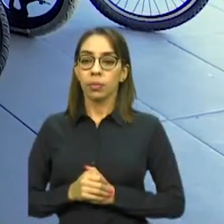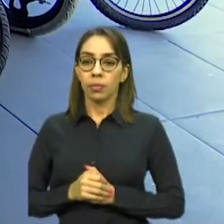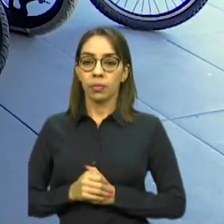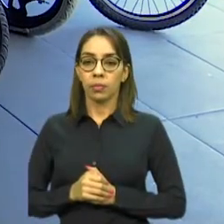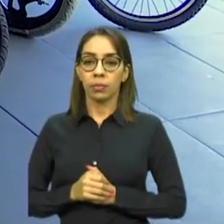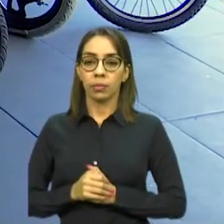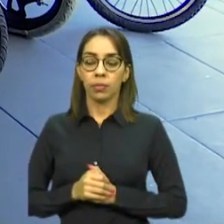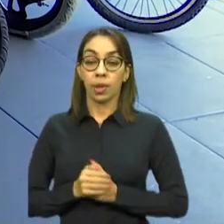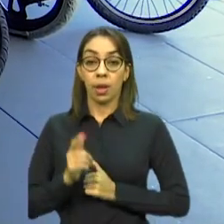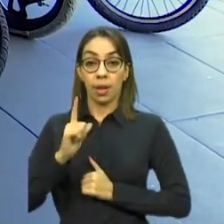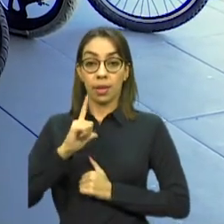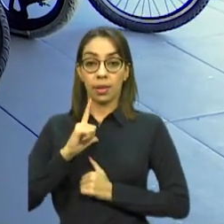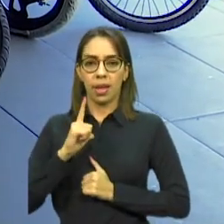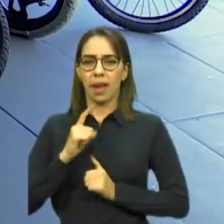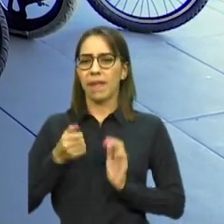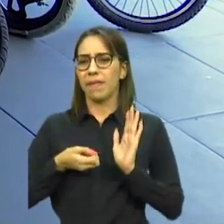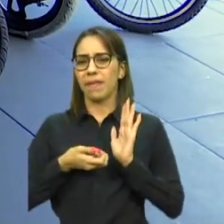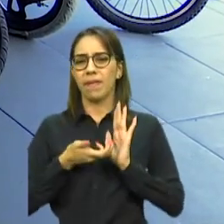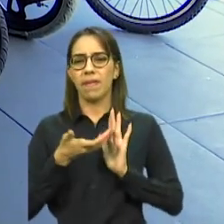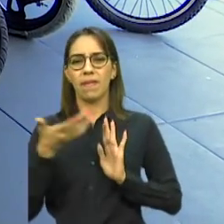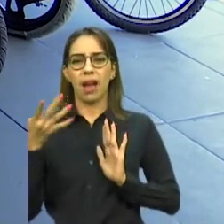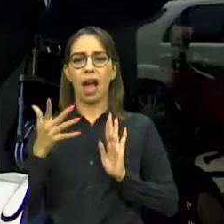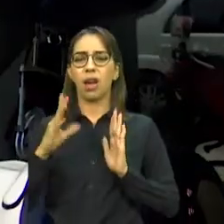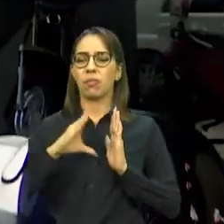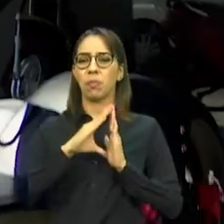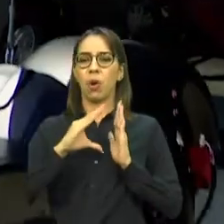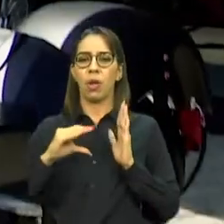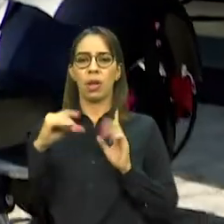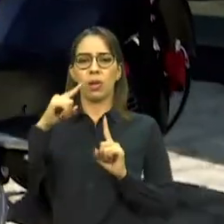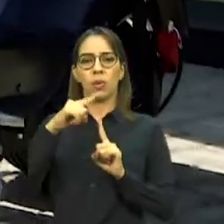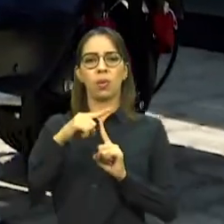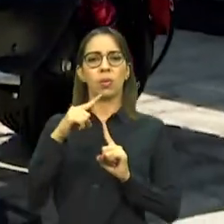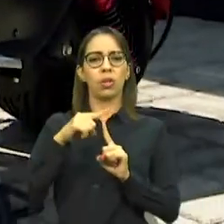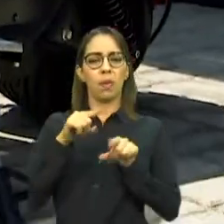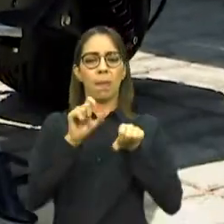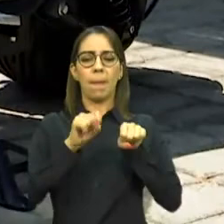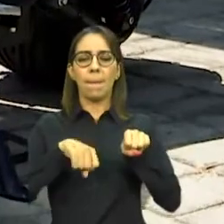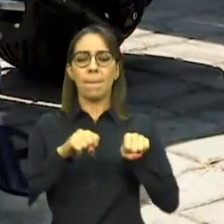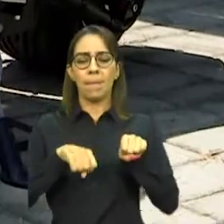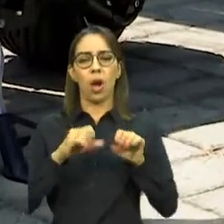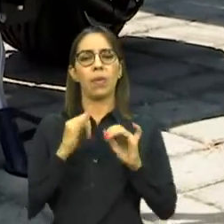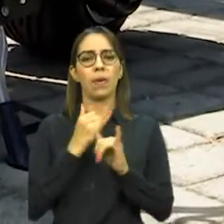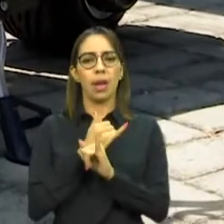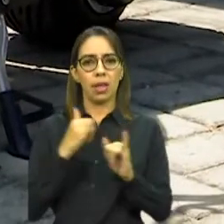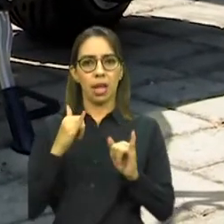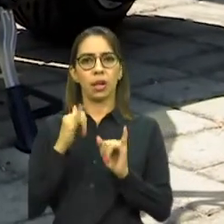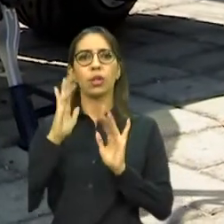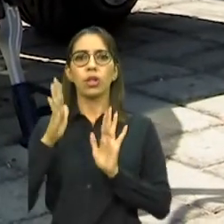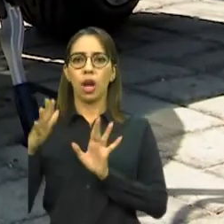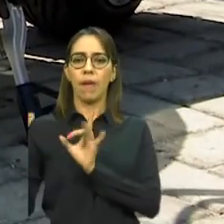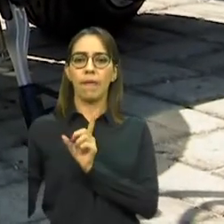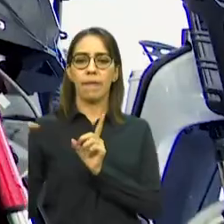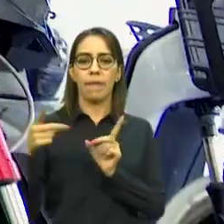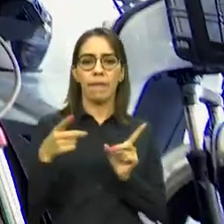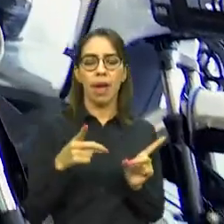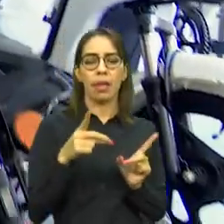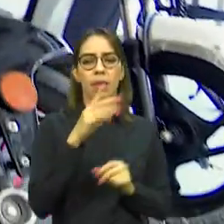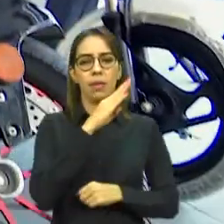Existem diversos modelos importados de motocicletas elétricas sendo vendidos no Brasil a partir de